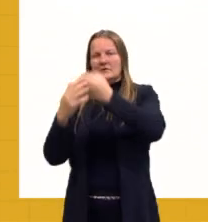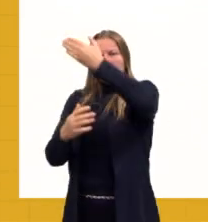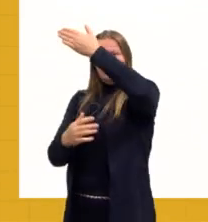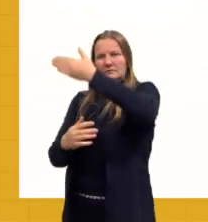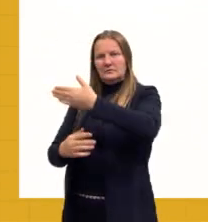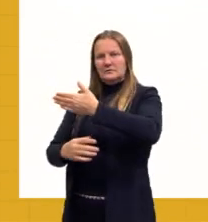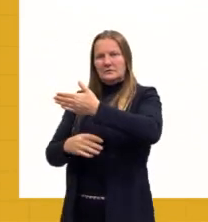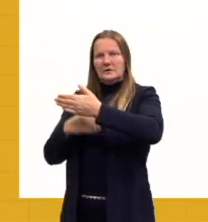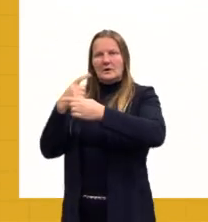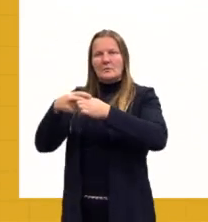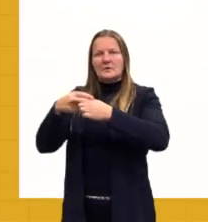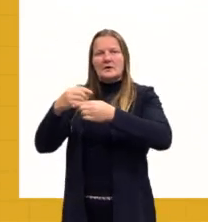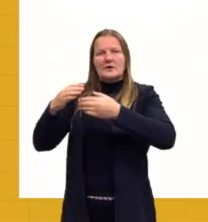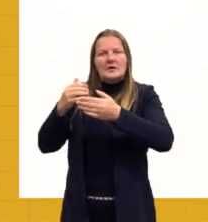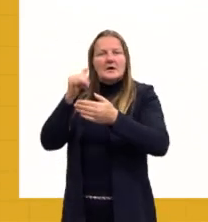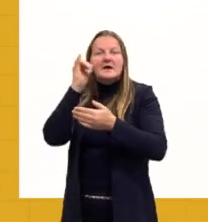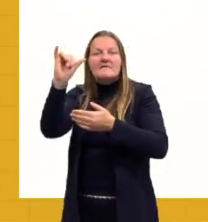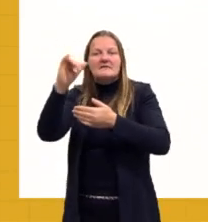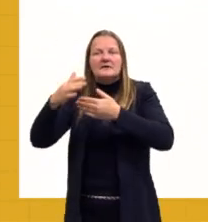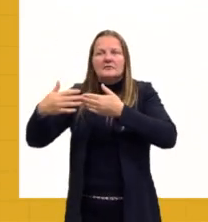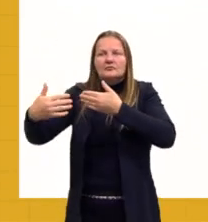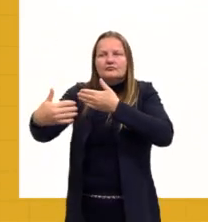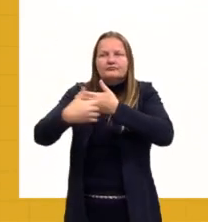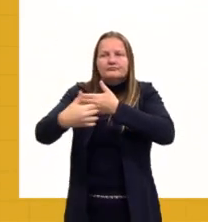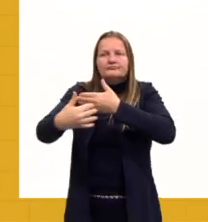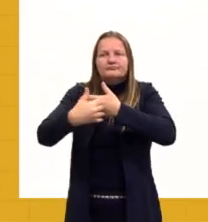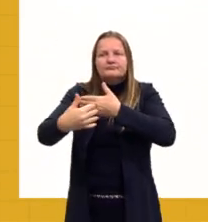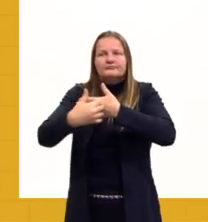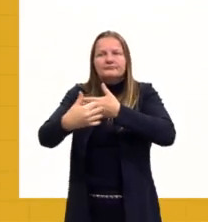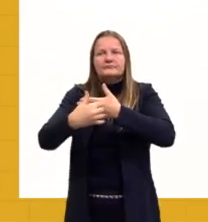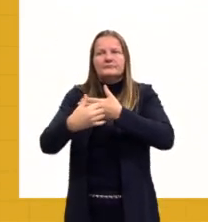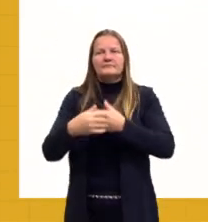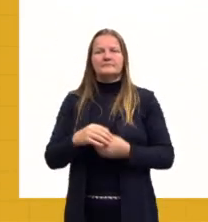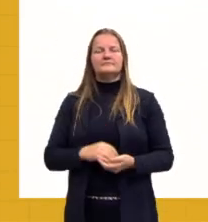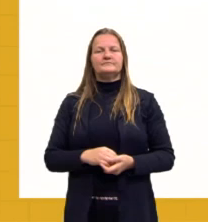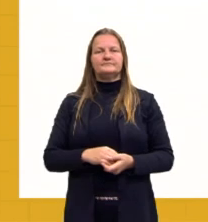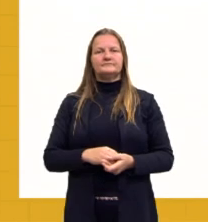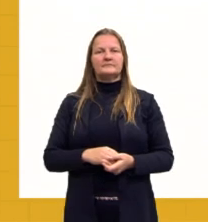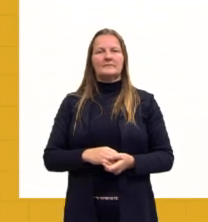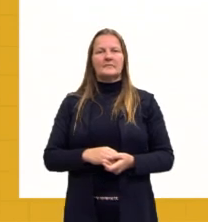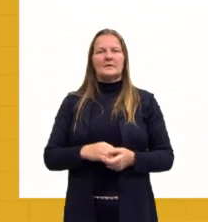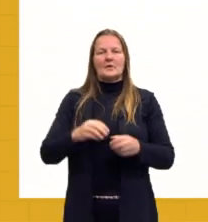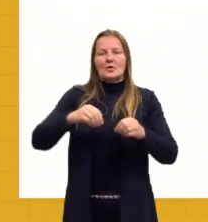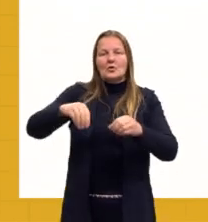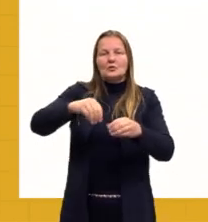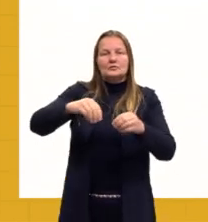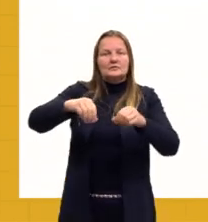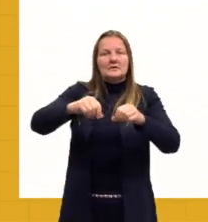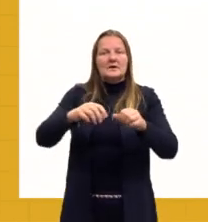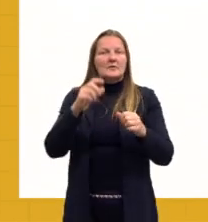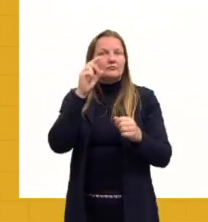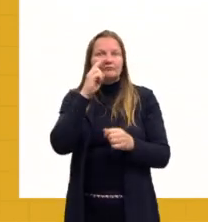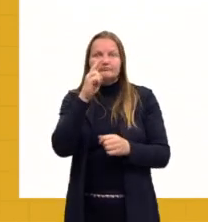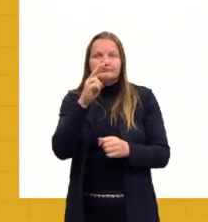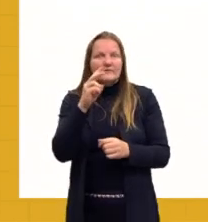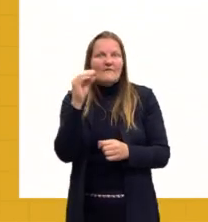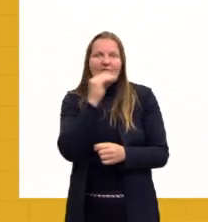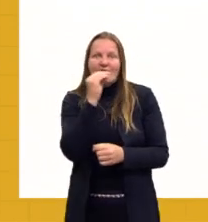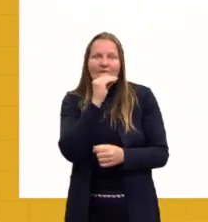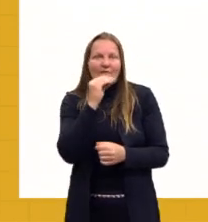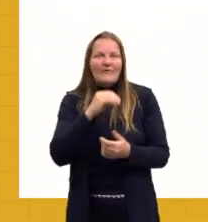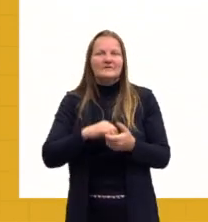também tem questões aí frutíferas né pra se manter o a zona fértil então tu tá criando esse